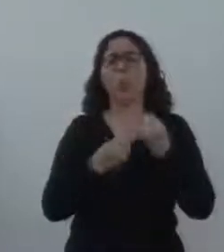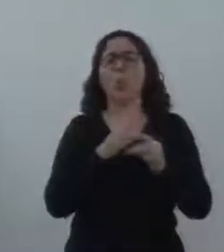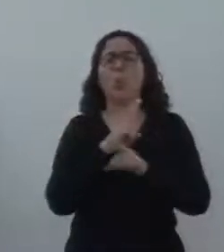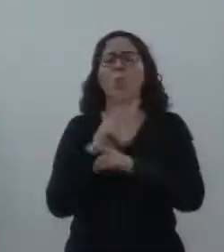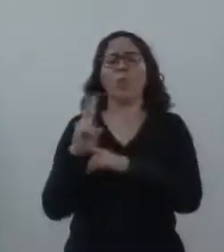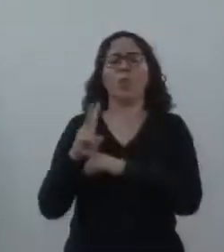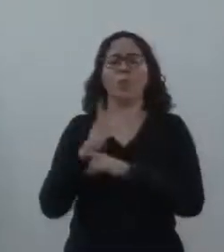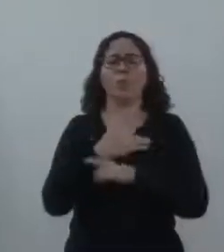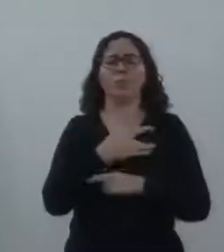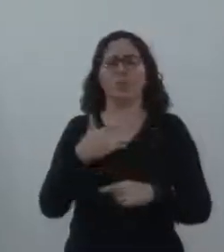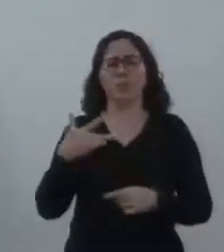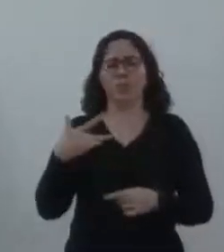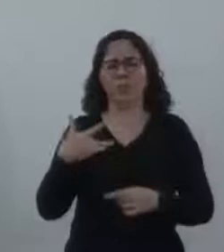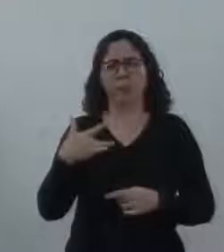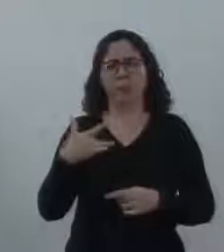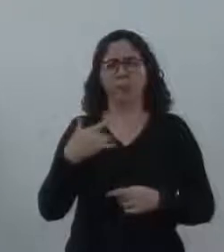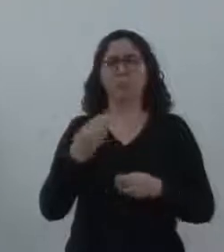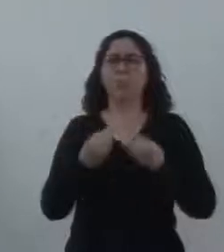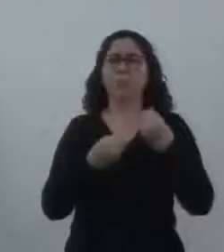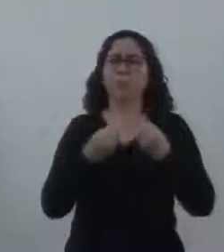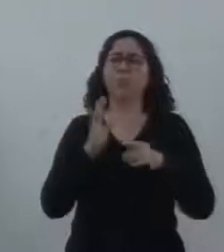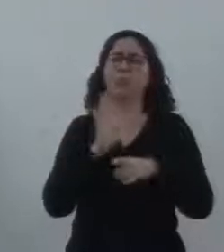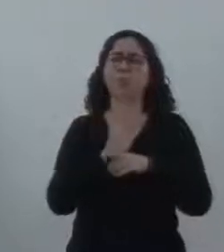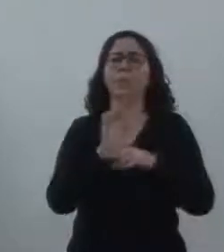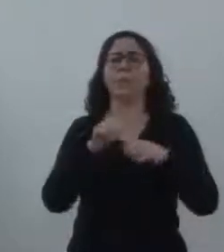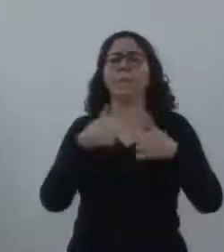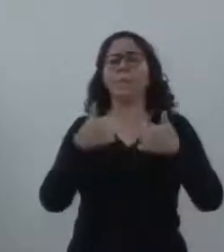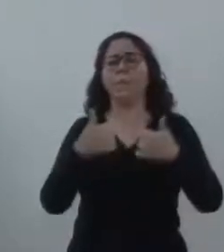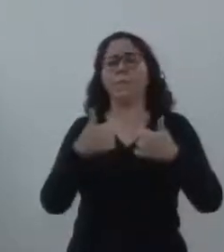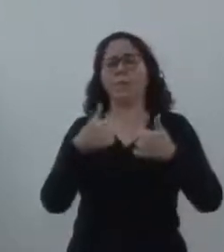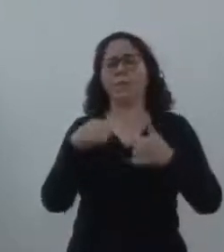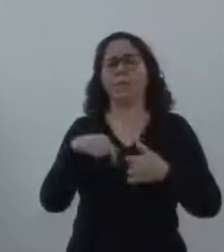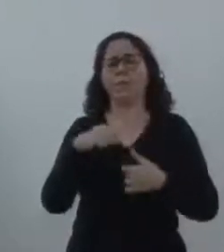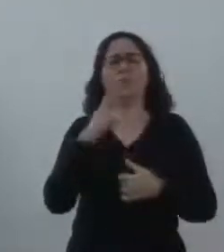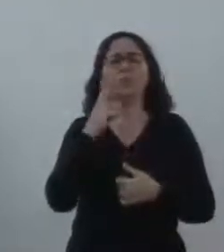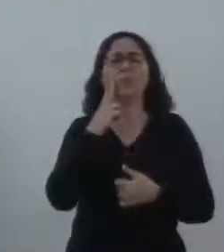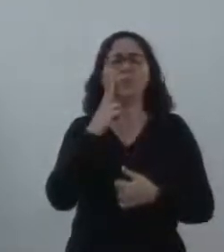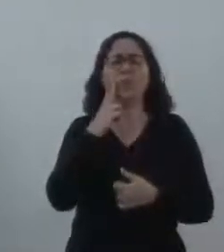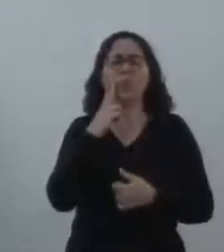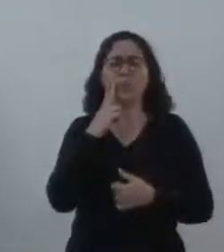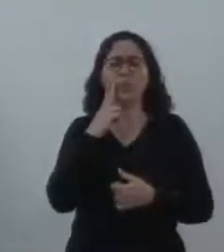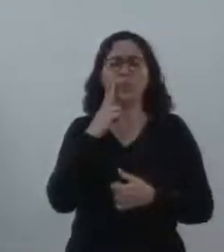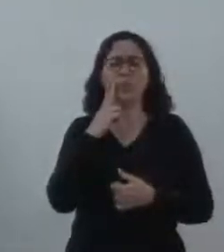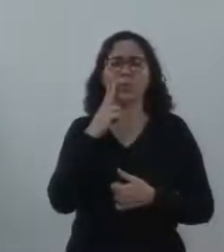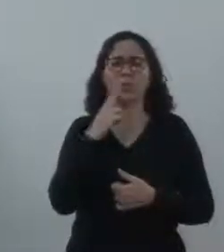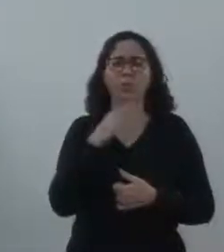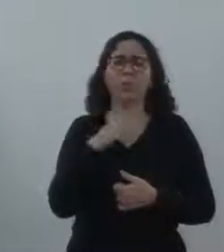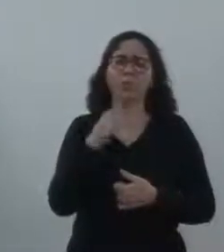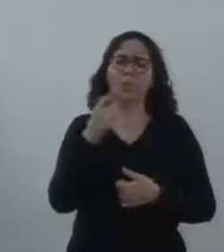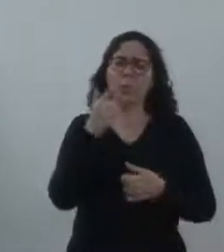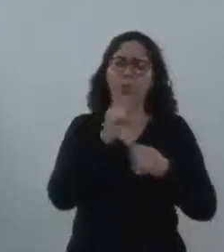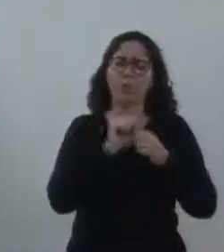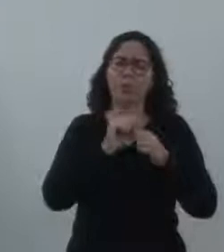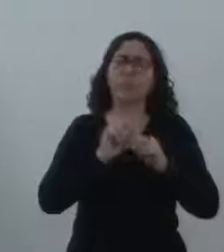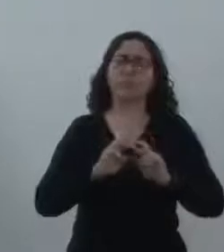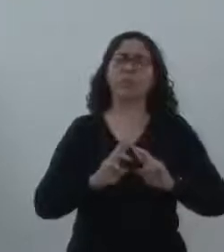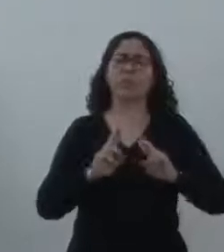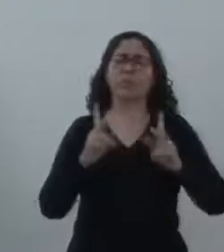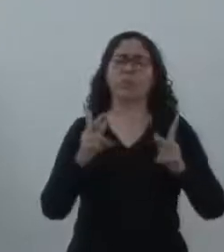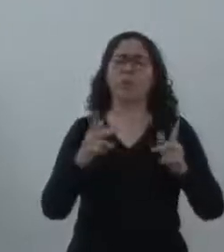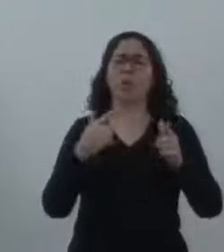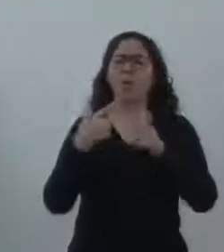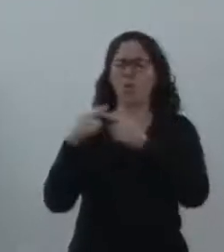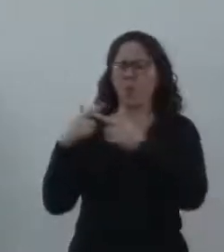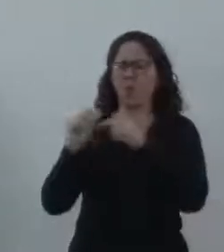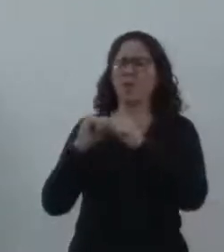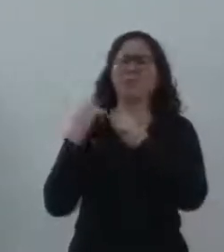saúde? Como que a gente vai trazer um benefício para a população de Vinhedo que consiga fazer algo diferente? Os problemas da Covid